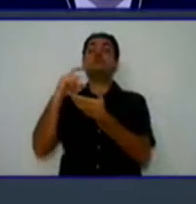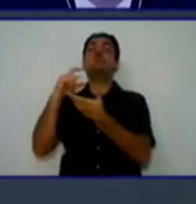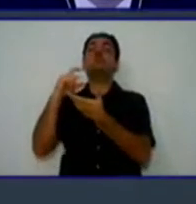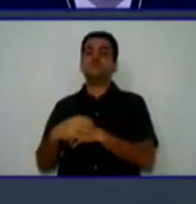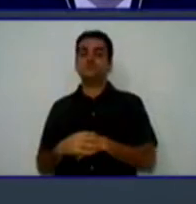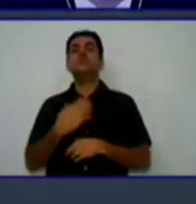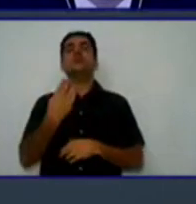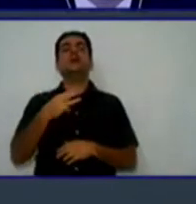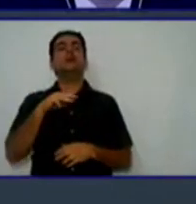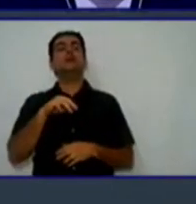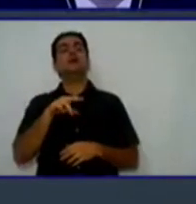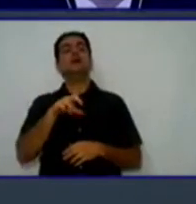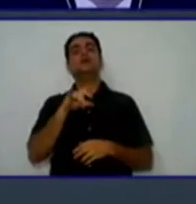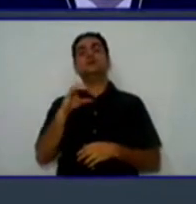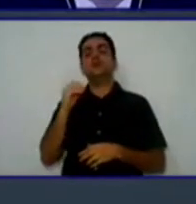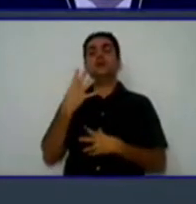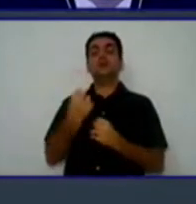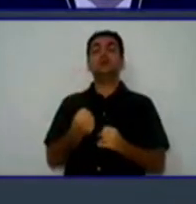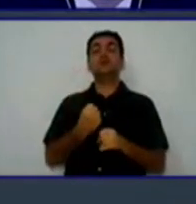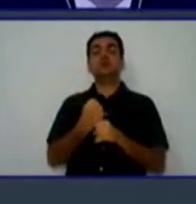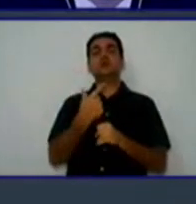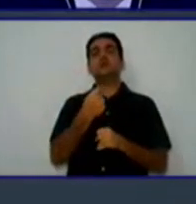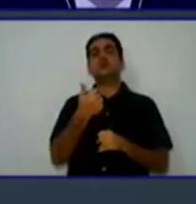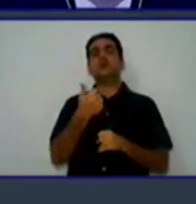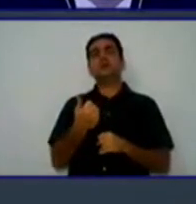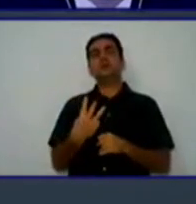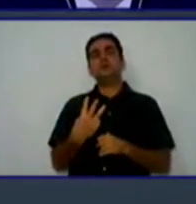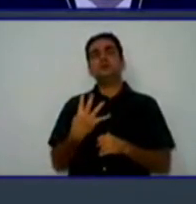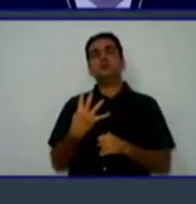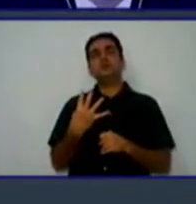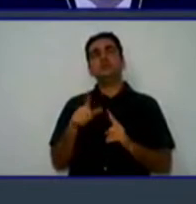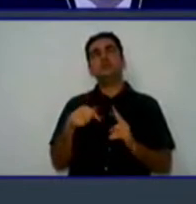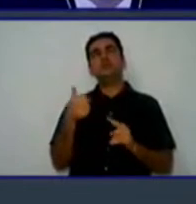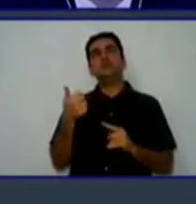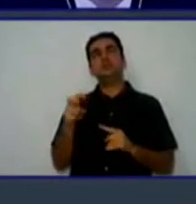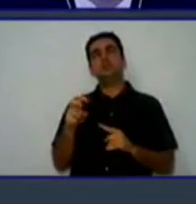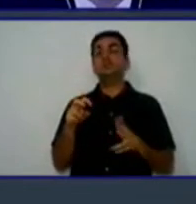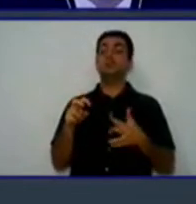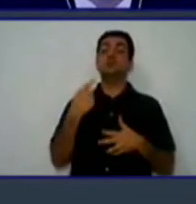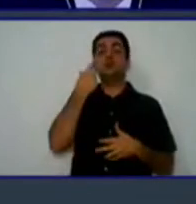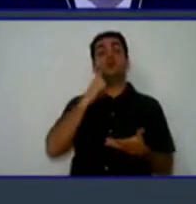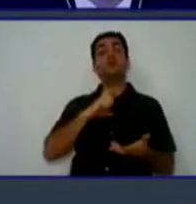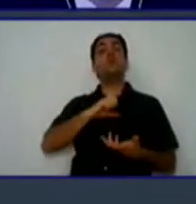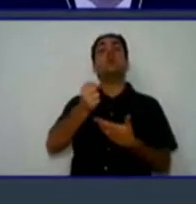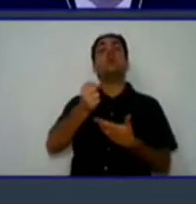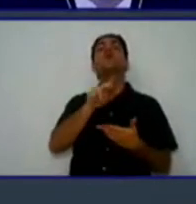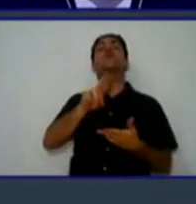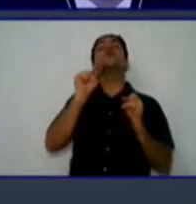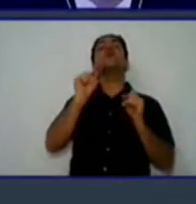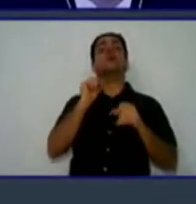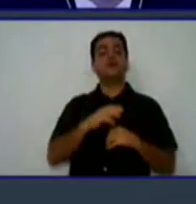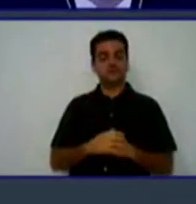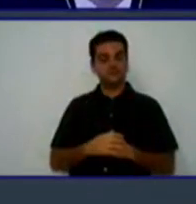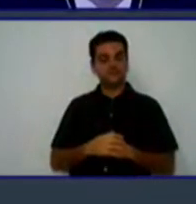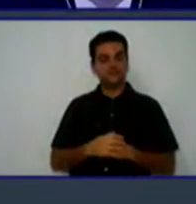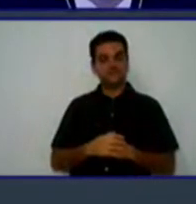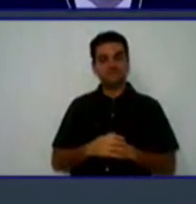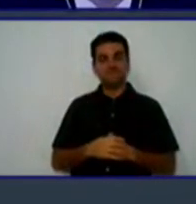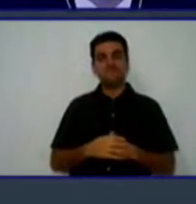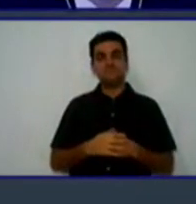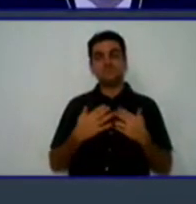deferido pela ministra Luciana Lossi nos anos de 2014 e 2015, referente aos repasses dos fundos partidários. Ou seja,